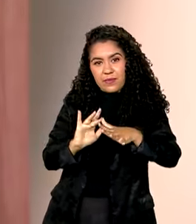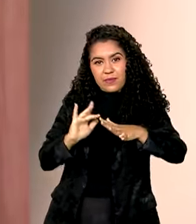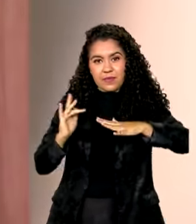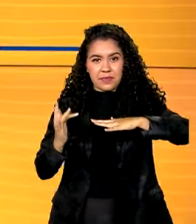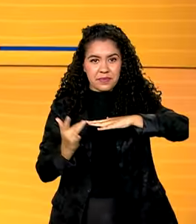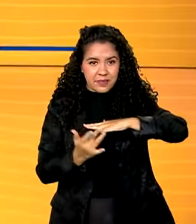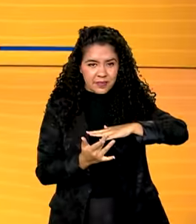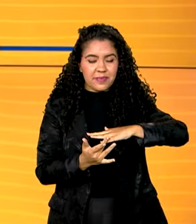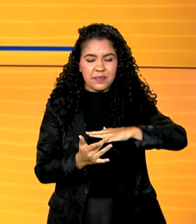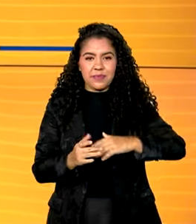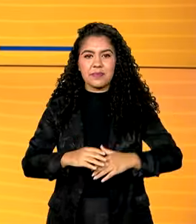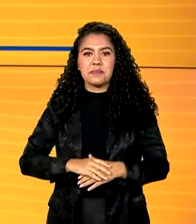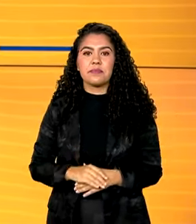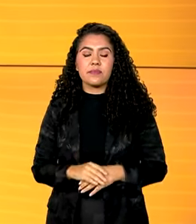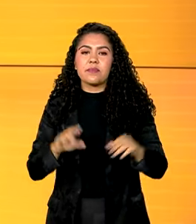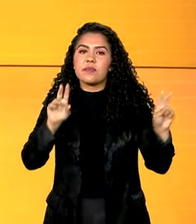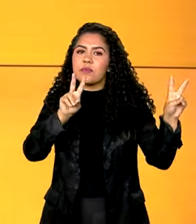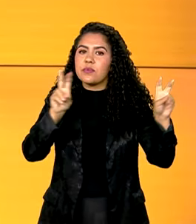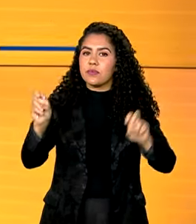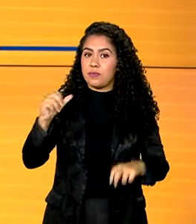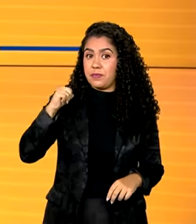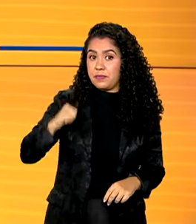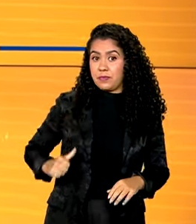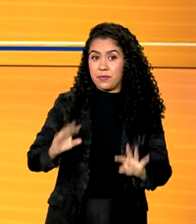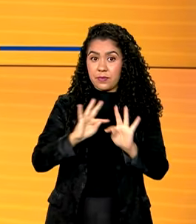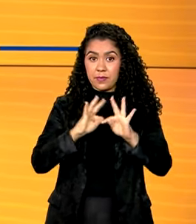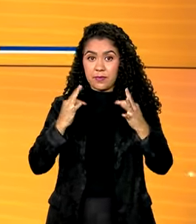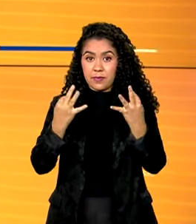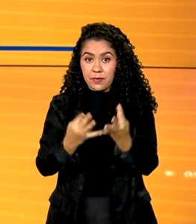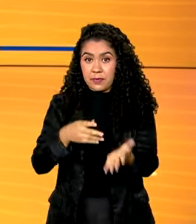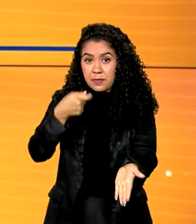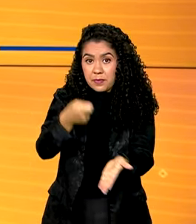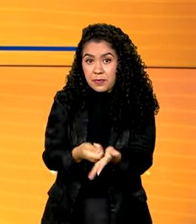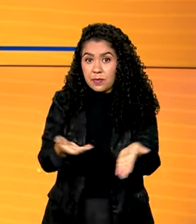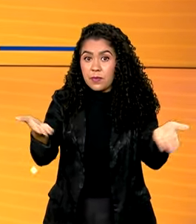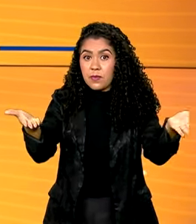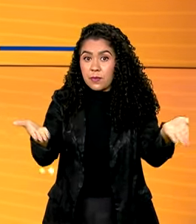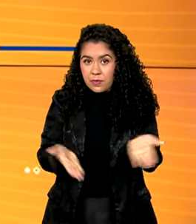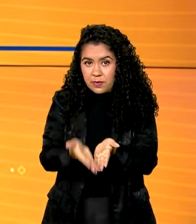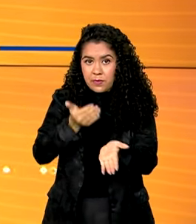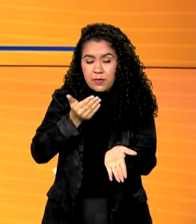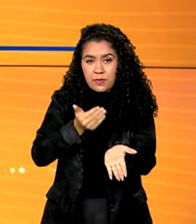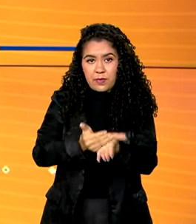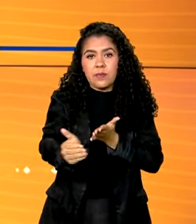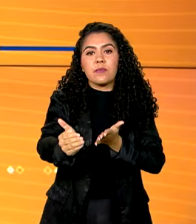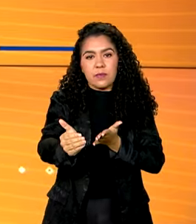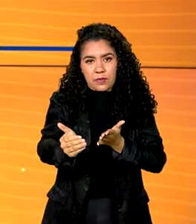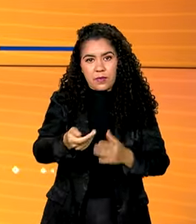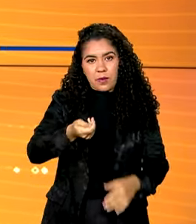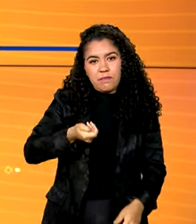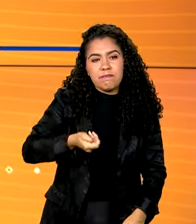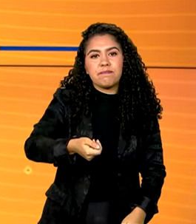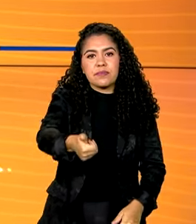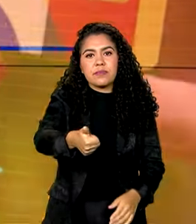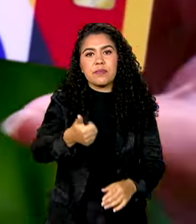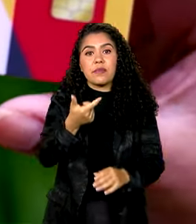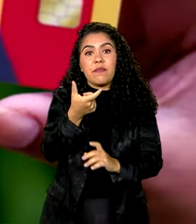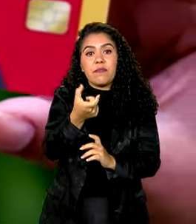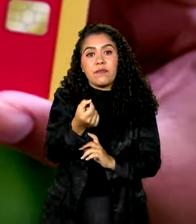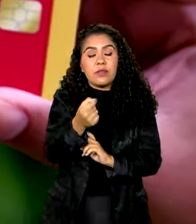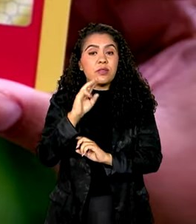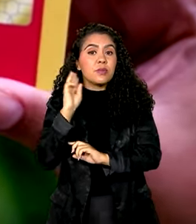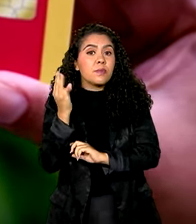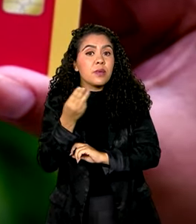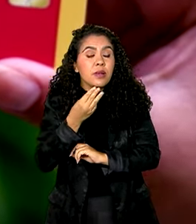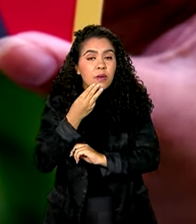sociais. O pagamento do Bolsa Família começa hoje, um benefício de junho. 20 milhões e